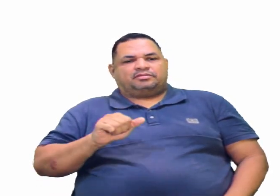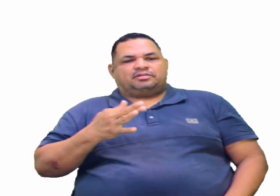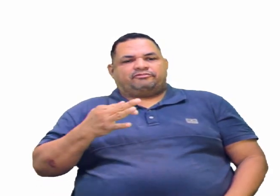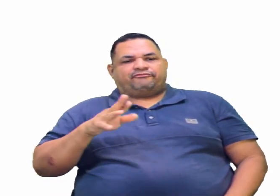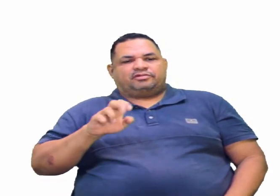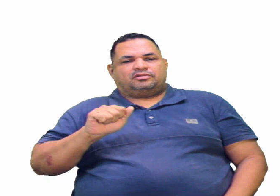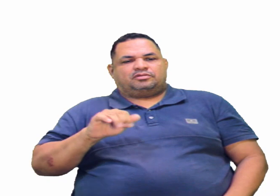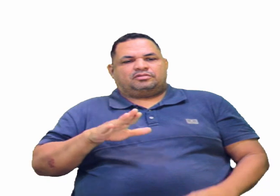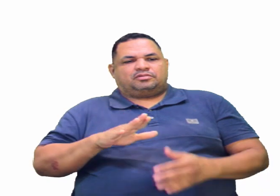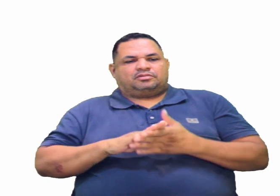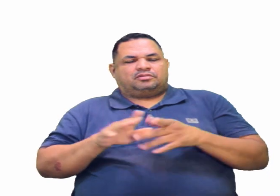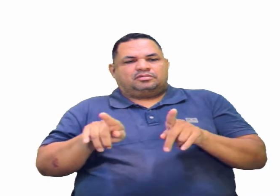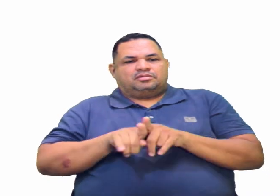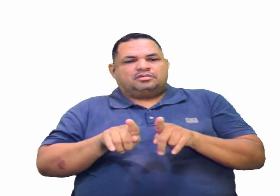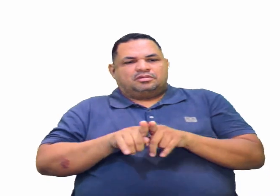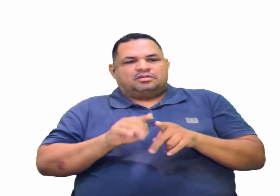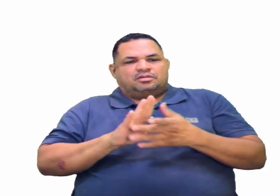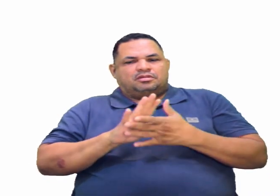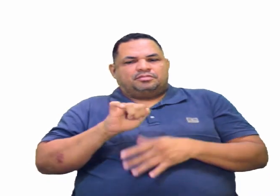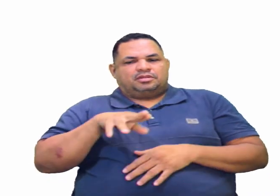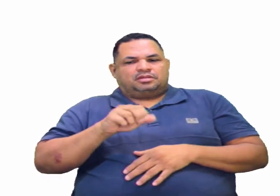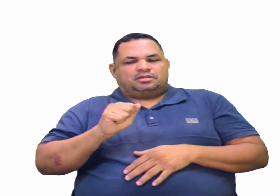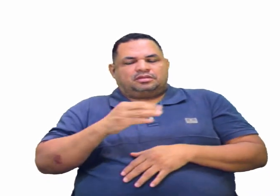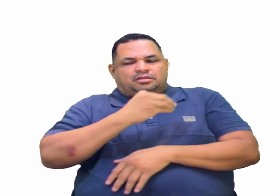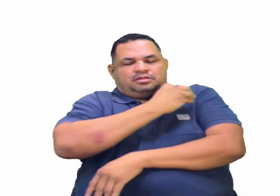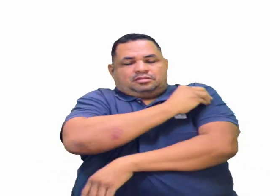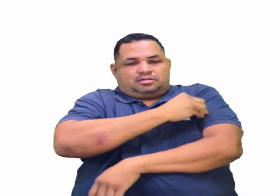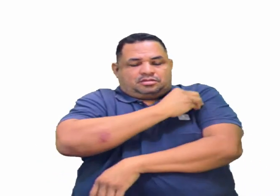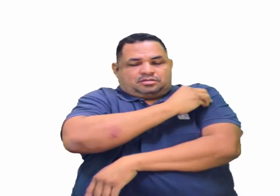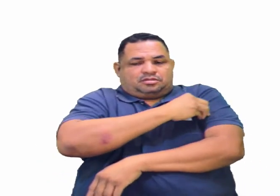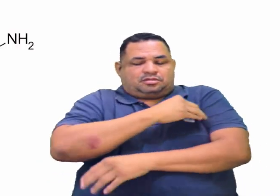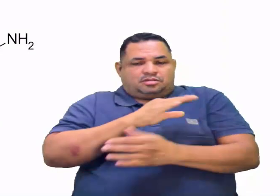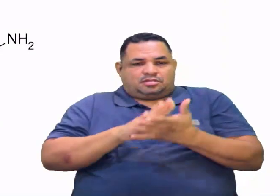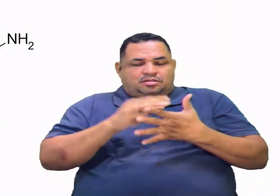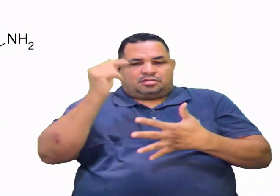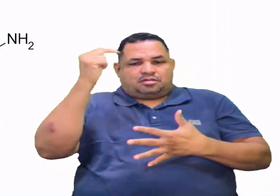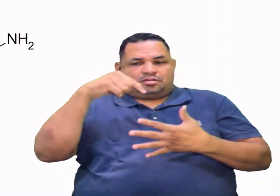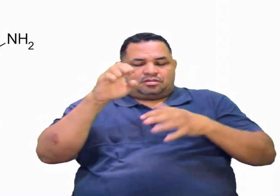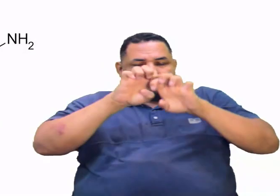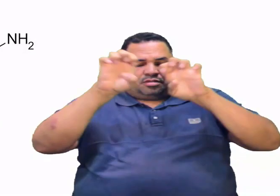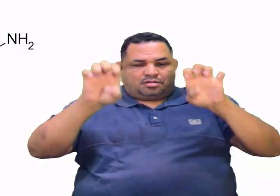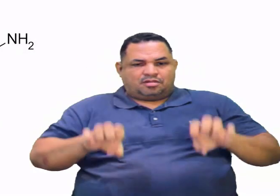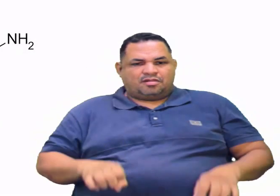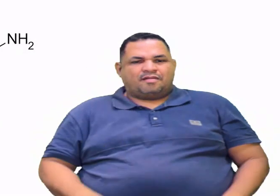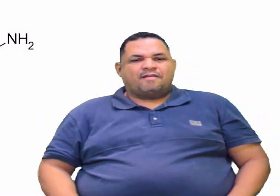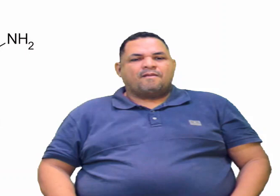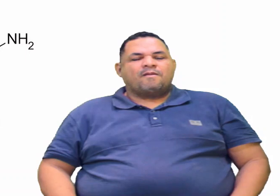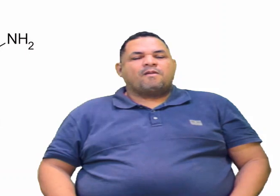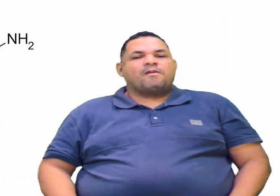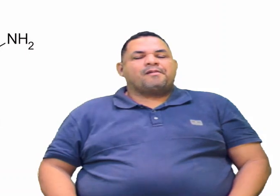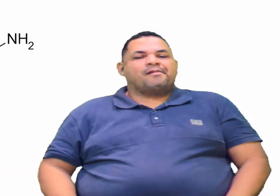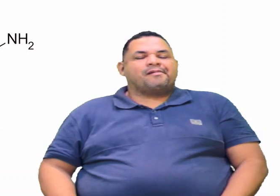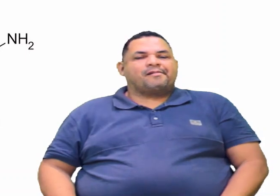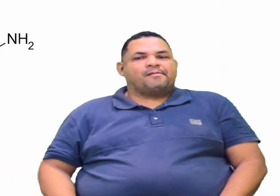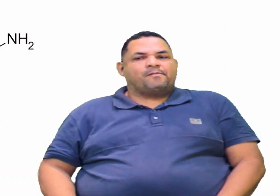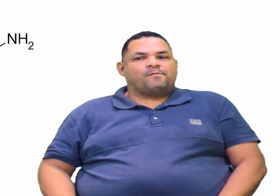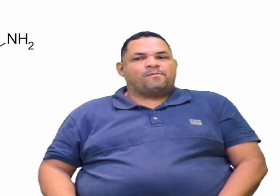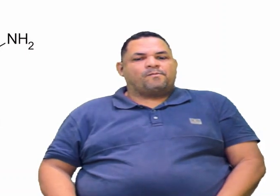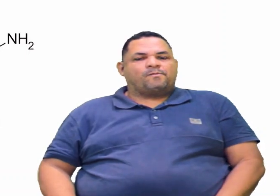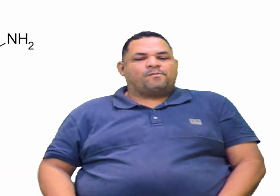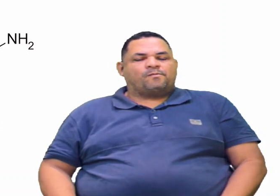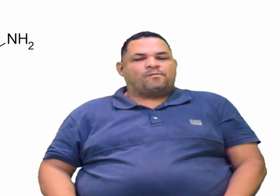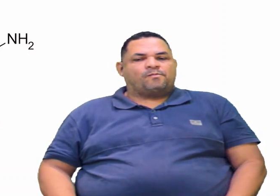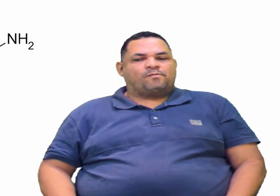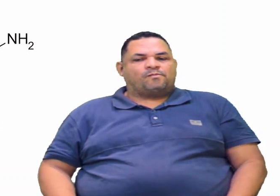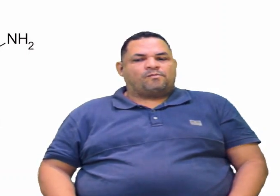e fenol e amina e álcool. Vamos às estruturas. Os grupos aminas estão